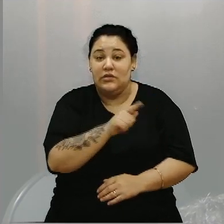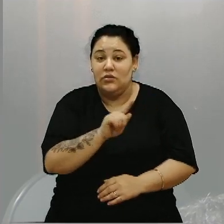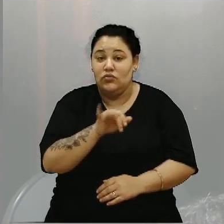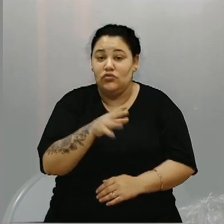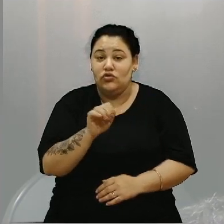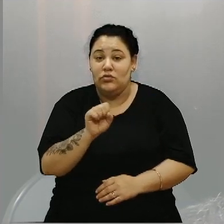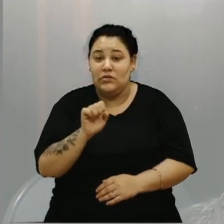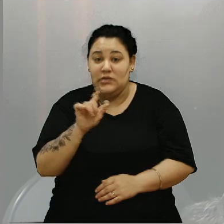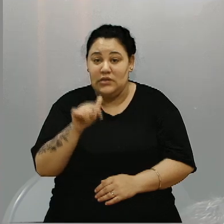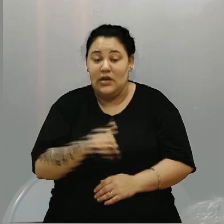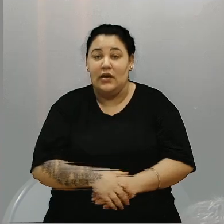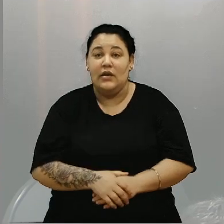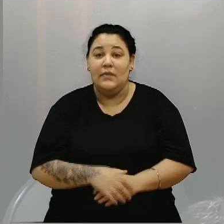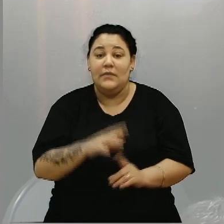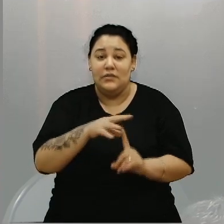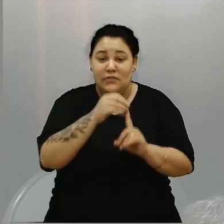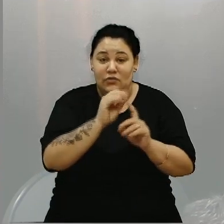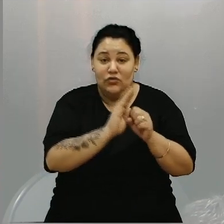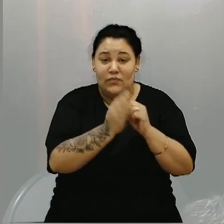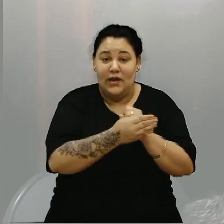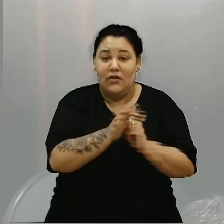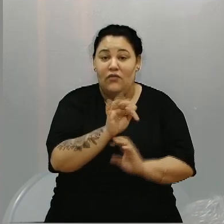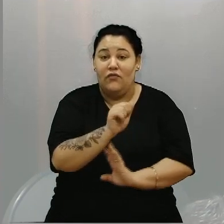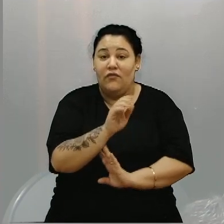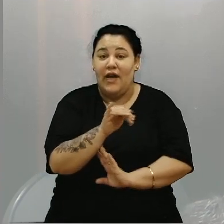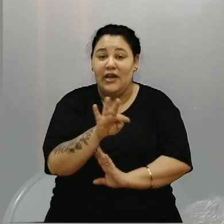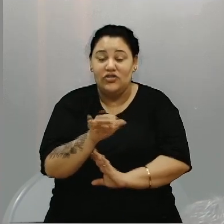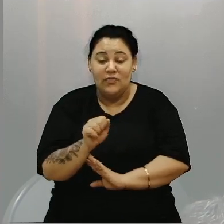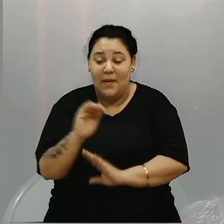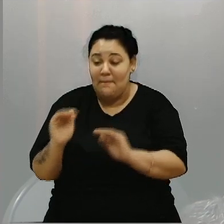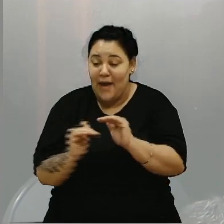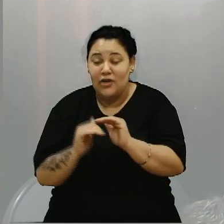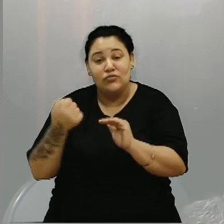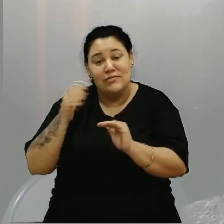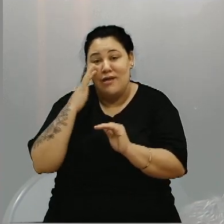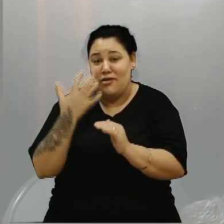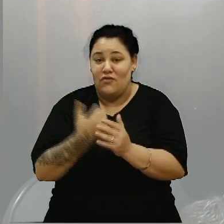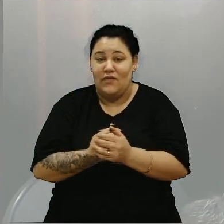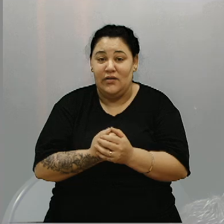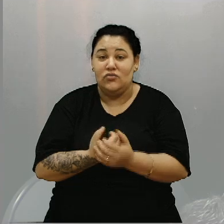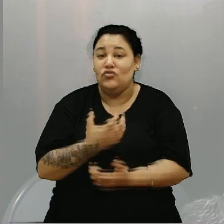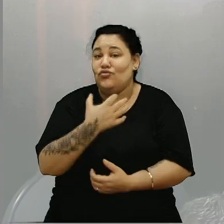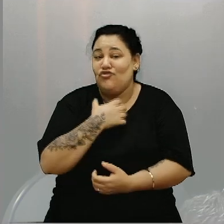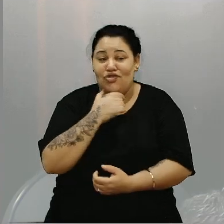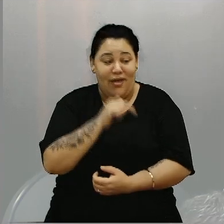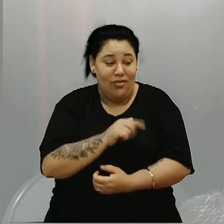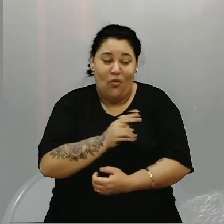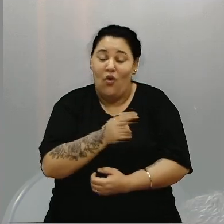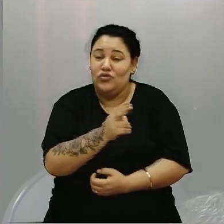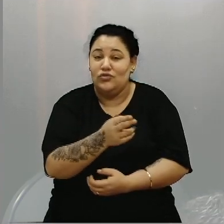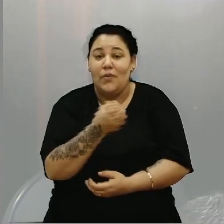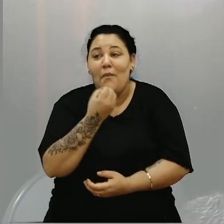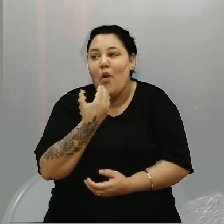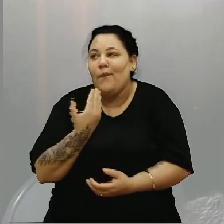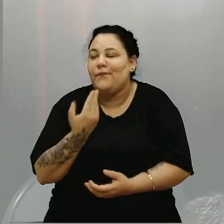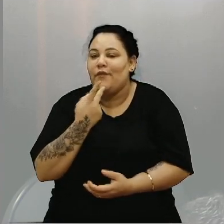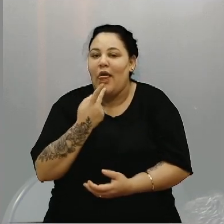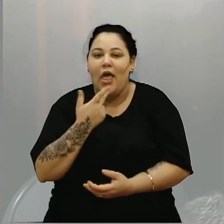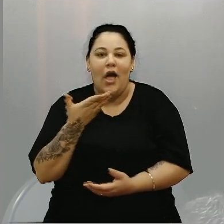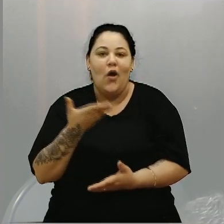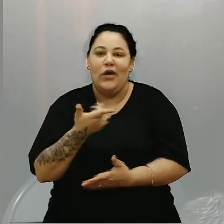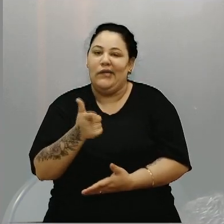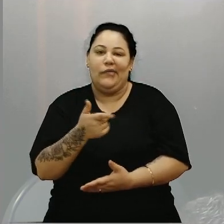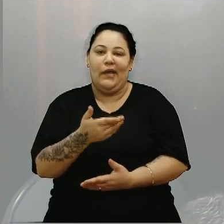do Fátima Baixa, para que isso seja resolvido. Da forma que está. Bom, diz que agora não tem pedido